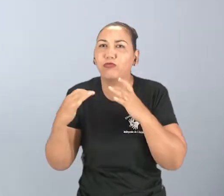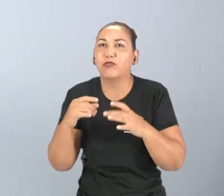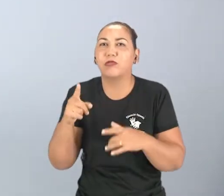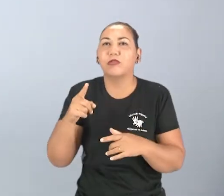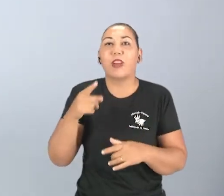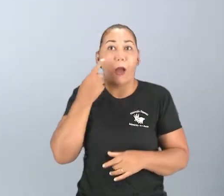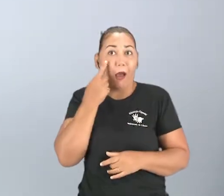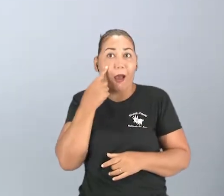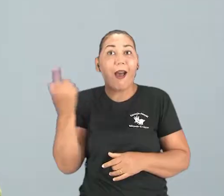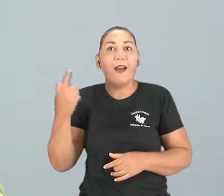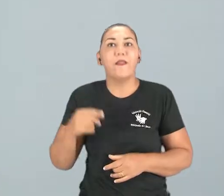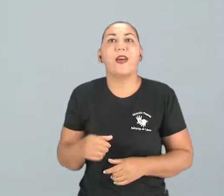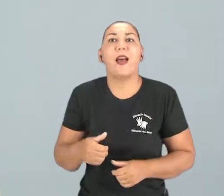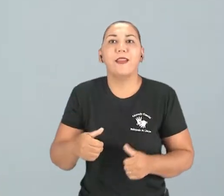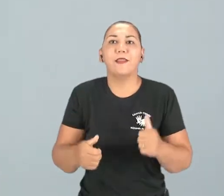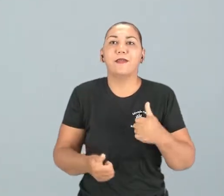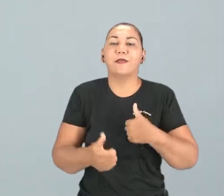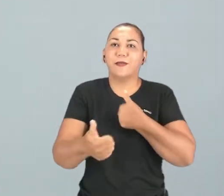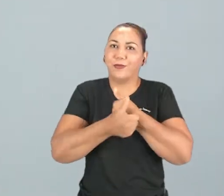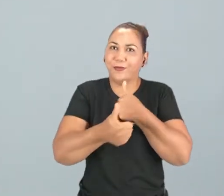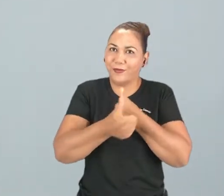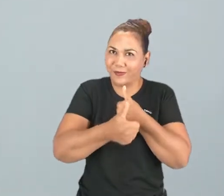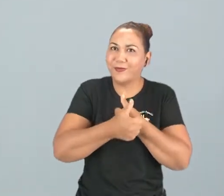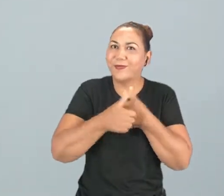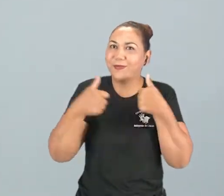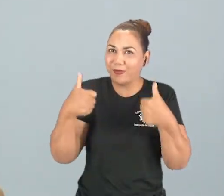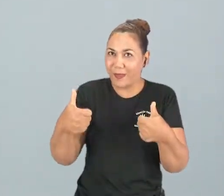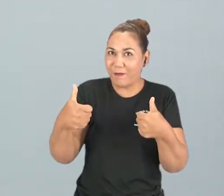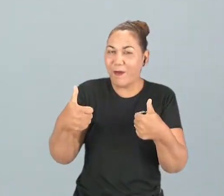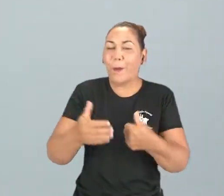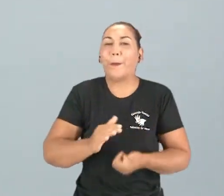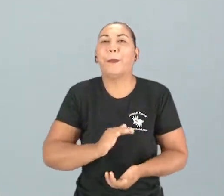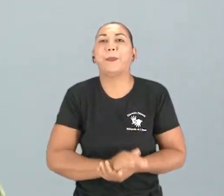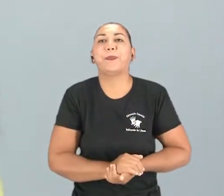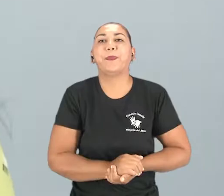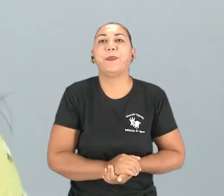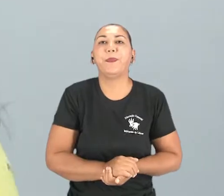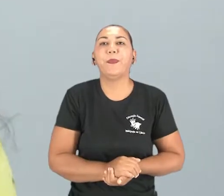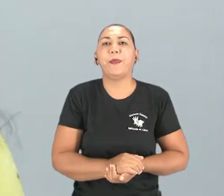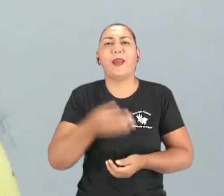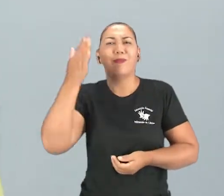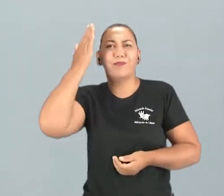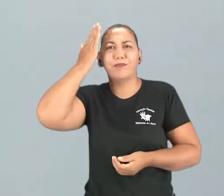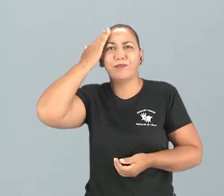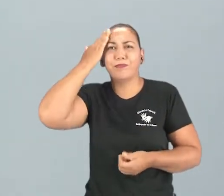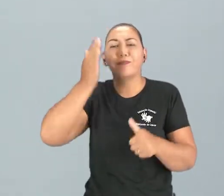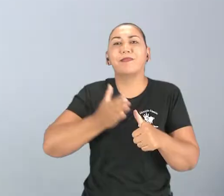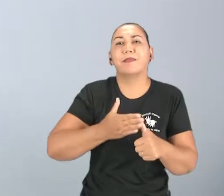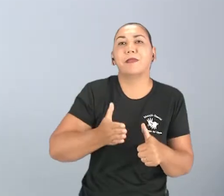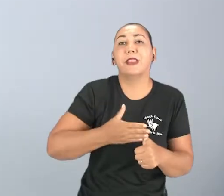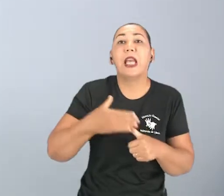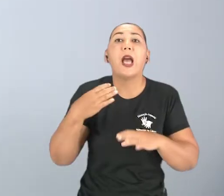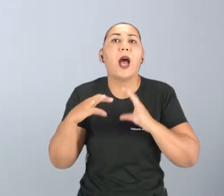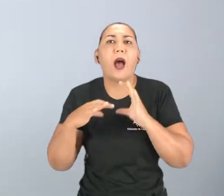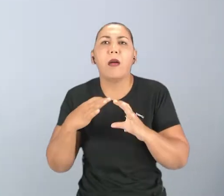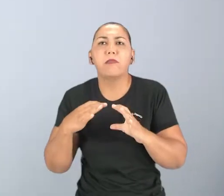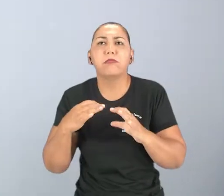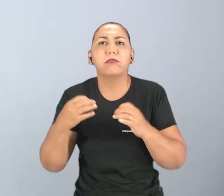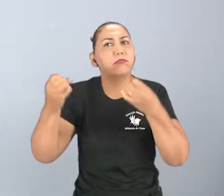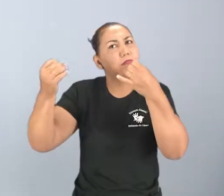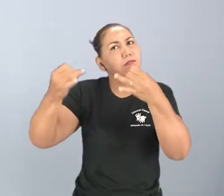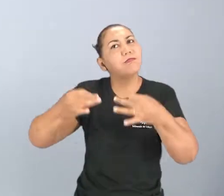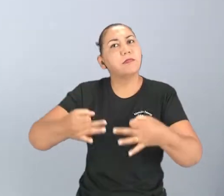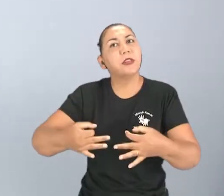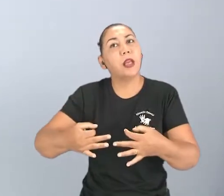um like que eles, deram show nessa letra da canção. Gente, vamos primeiro entender o que essa música disse, porque quando a gente